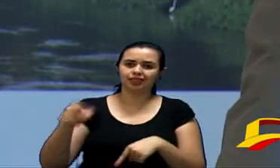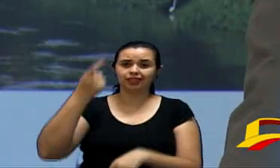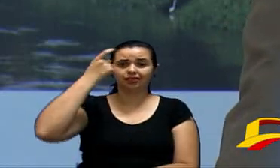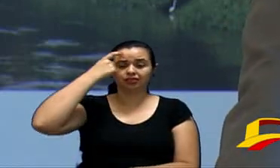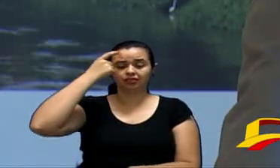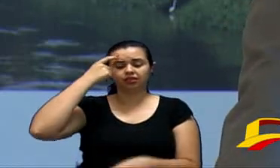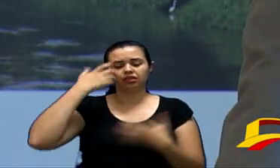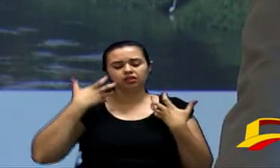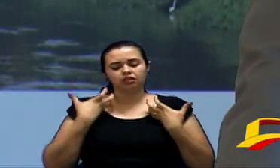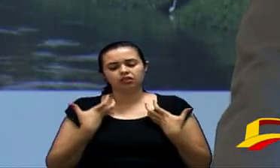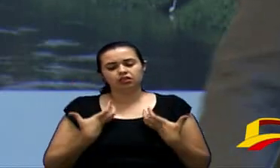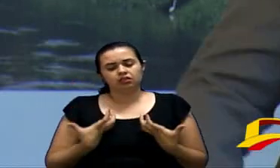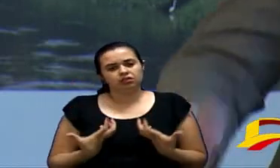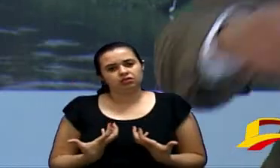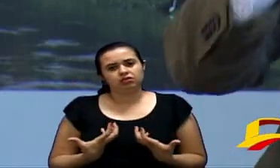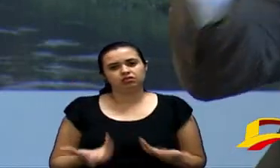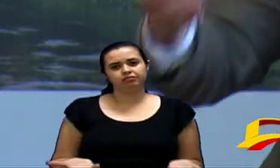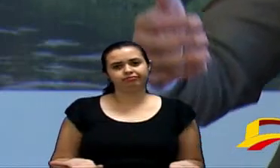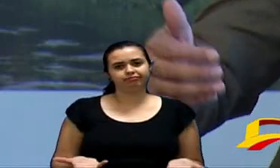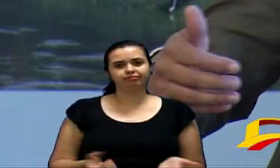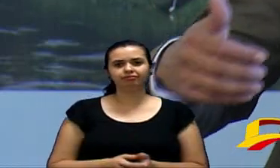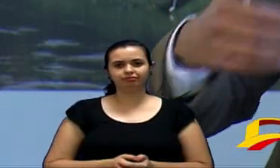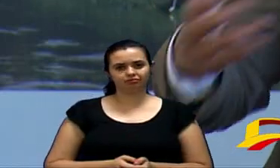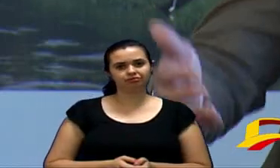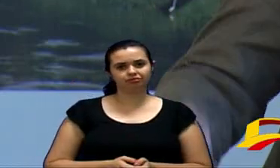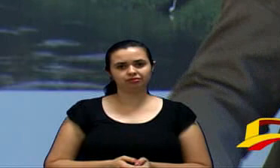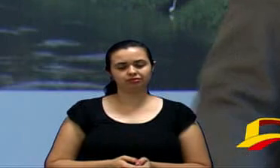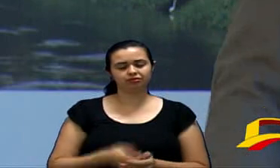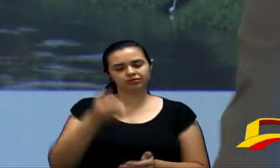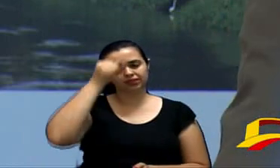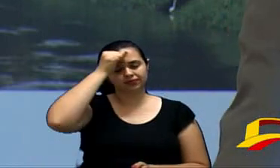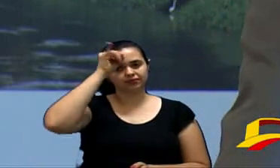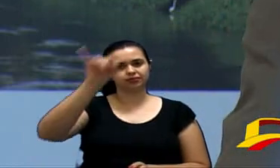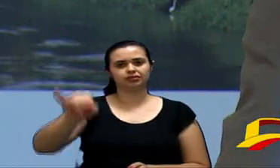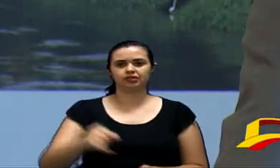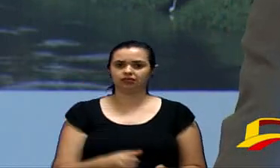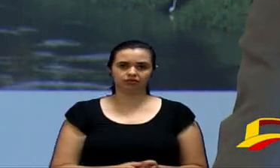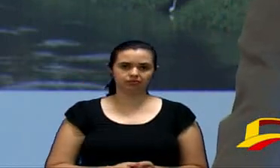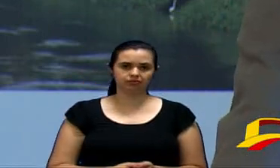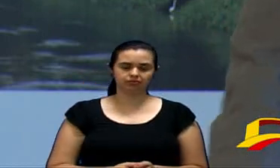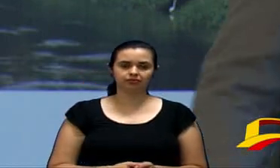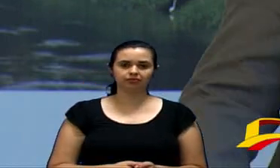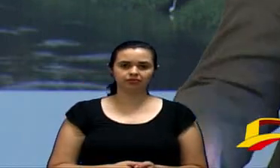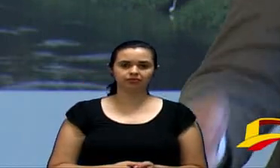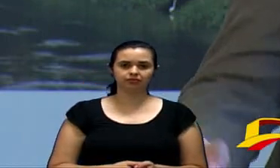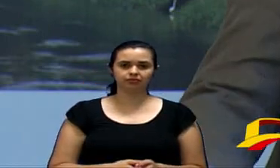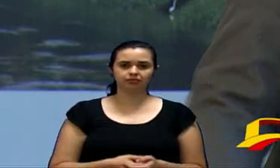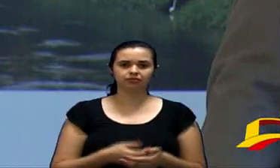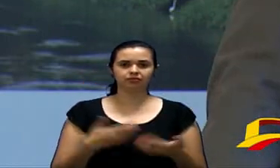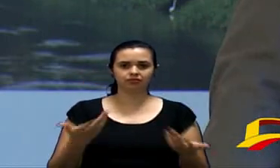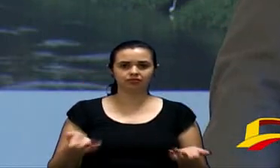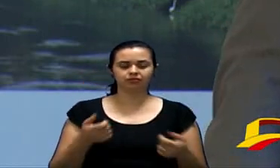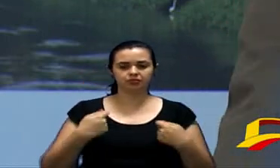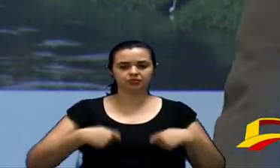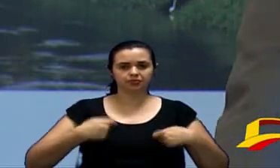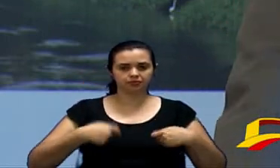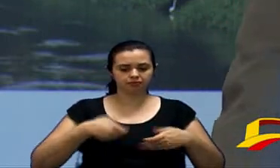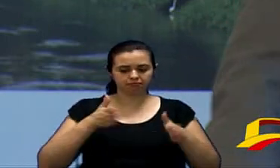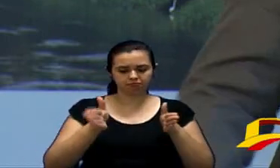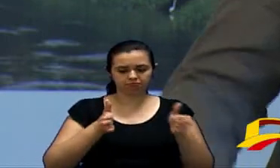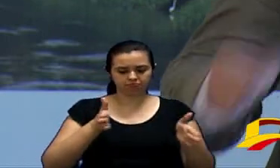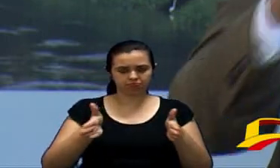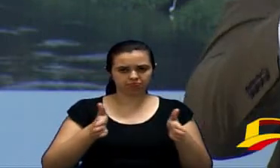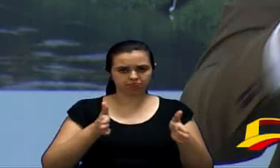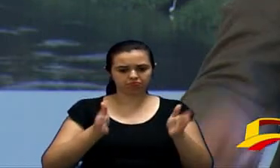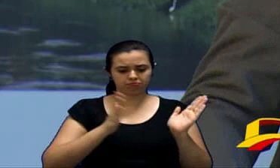e fisicamente, por acúmulo desproporcional de horas, reiteradas das horas de trabalho na sua segurança pública, de modo a